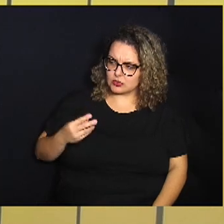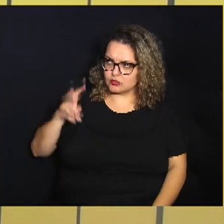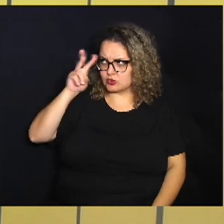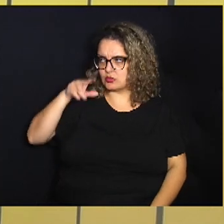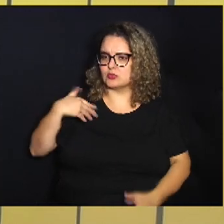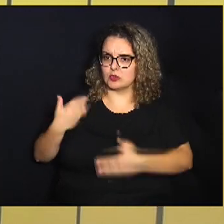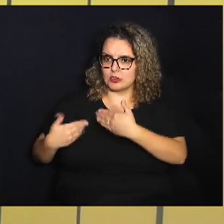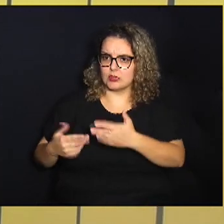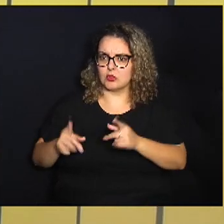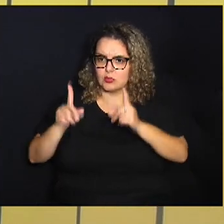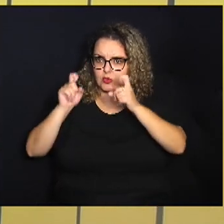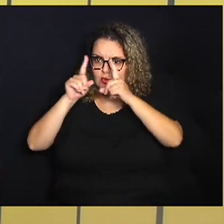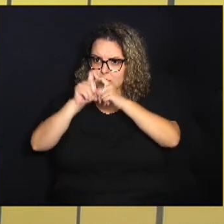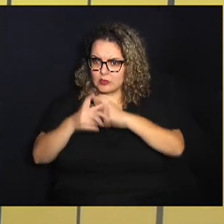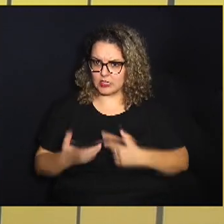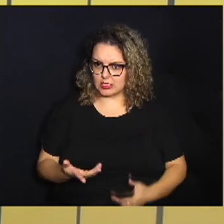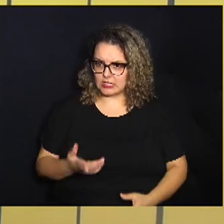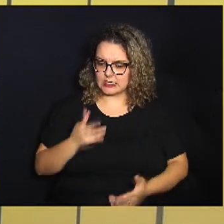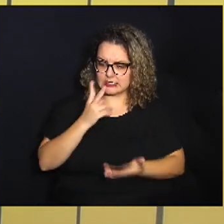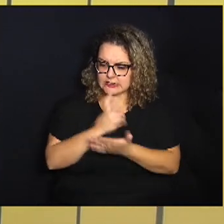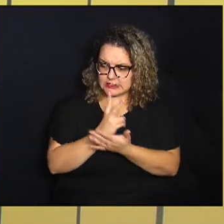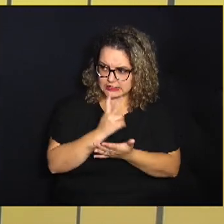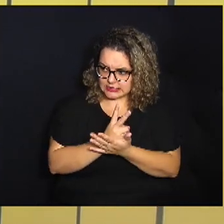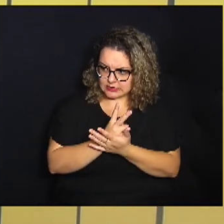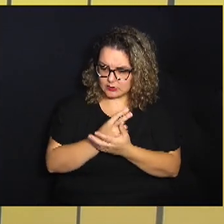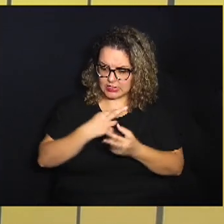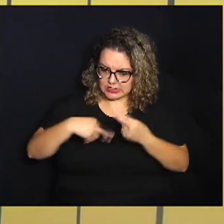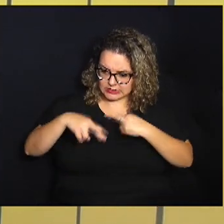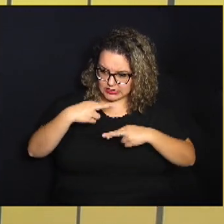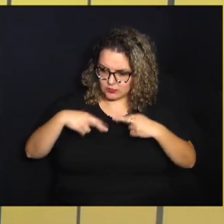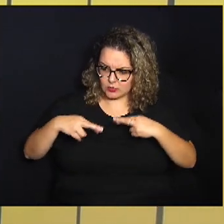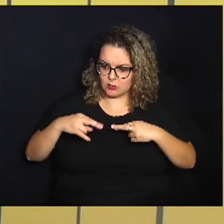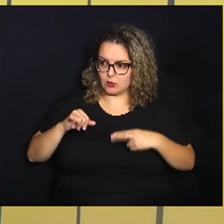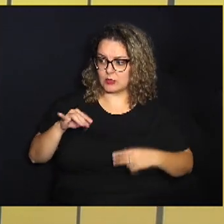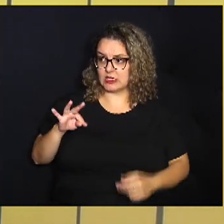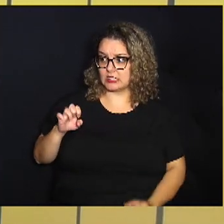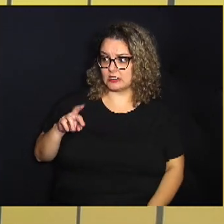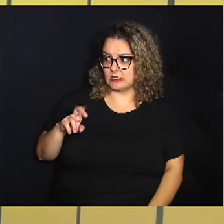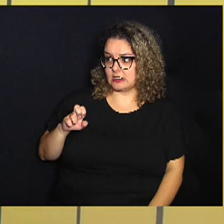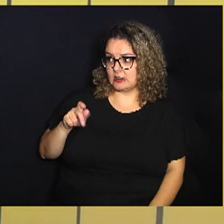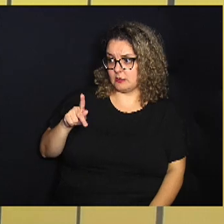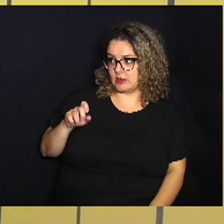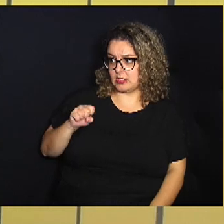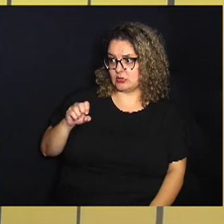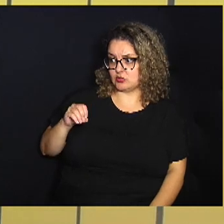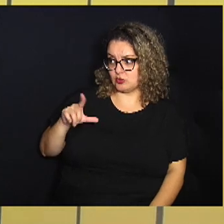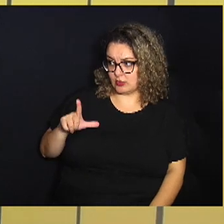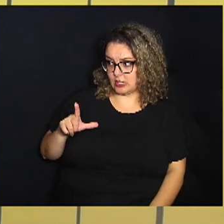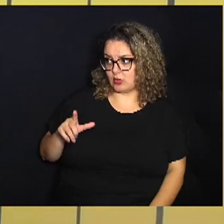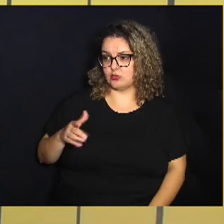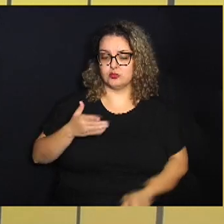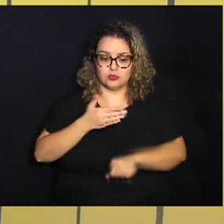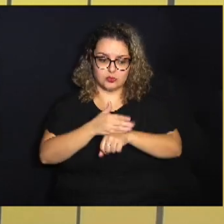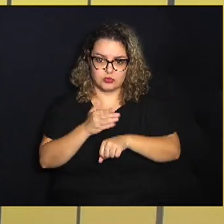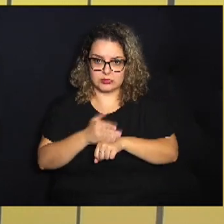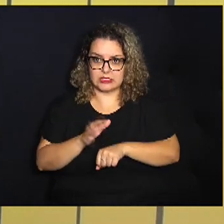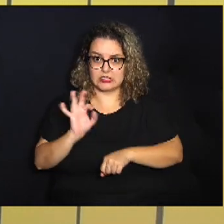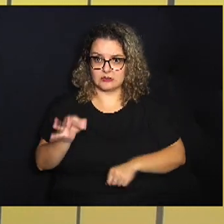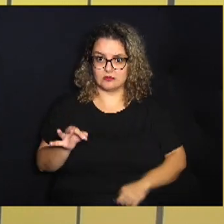uma dificuldade sempre foi essa relação interpessoal com o treinador, em acertar, porque às vezes um está bem, o outro